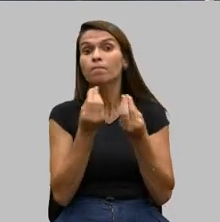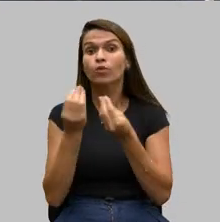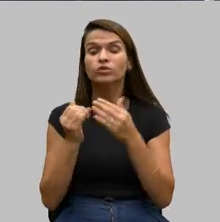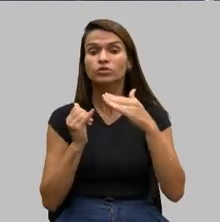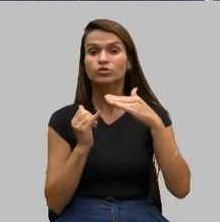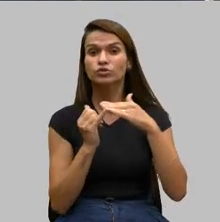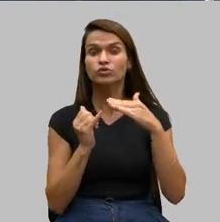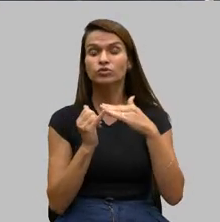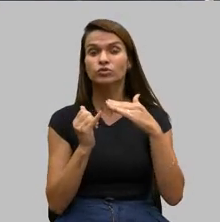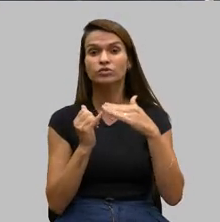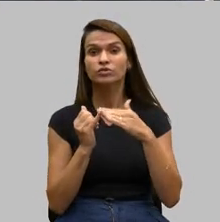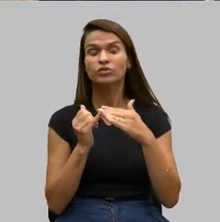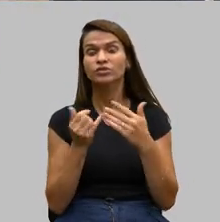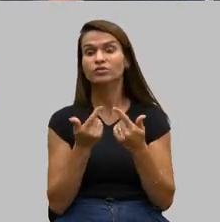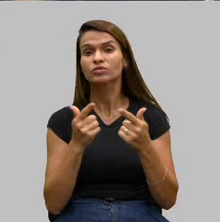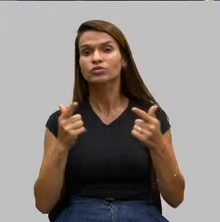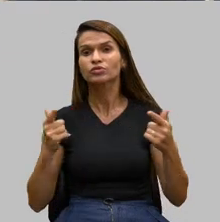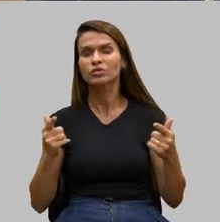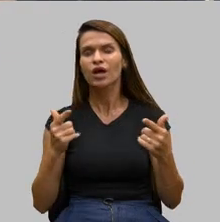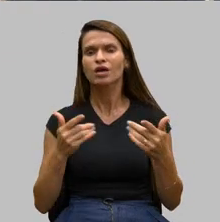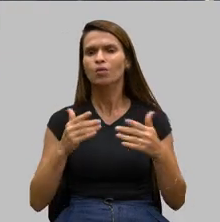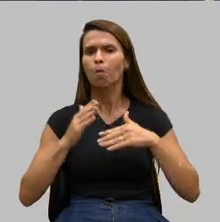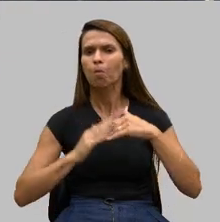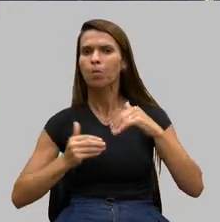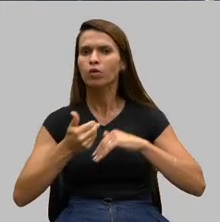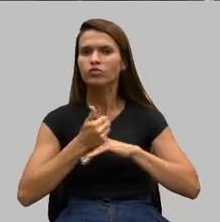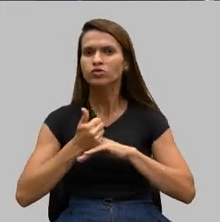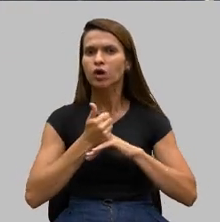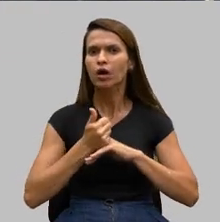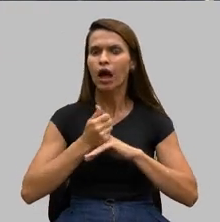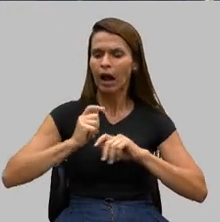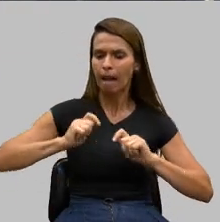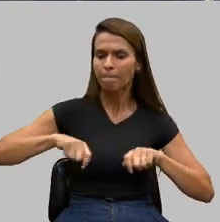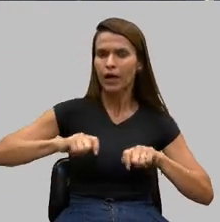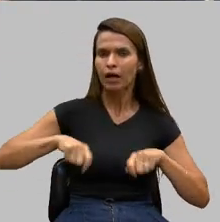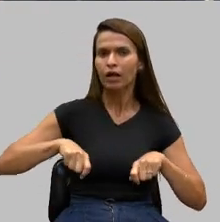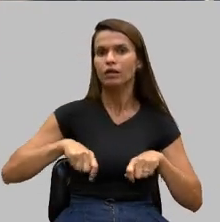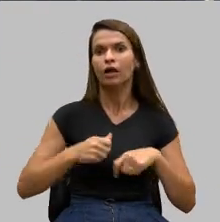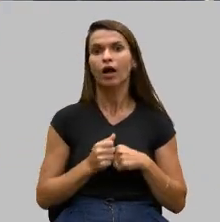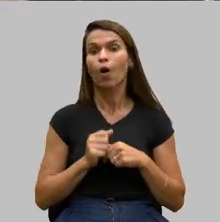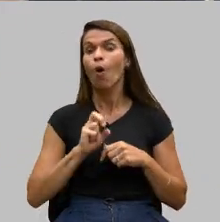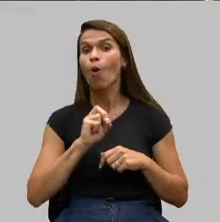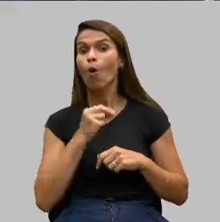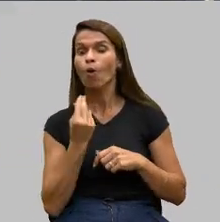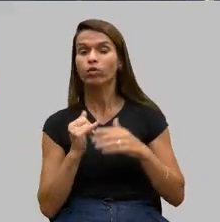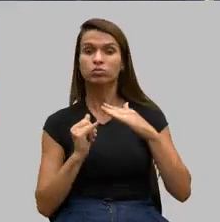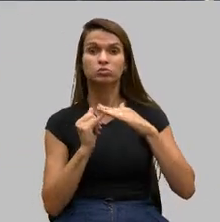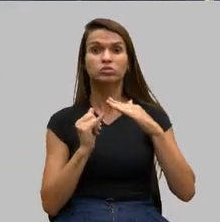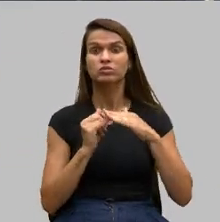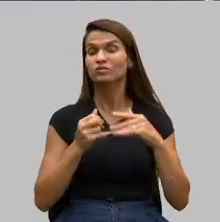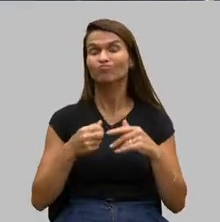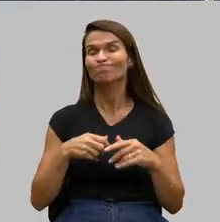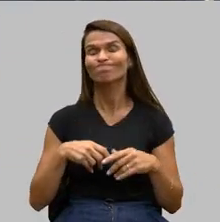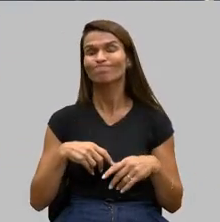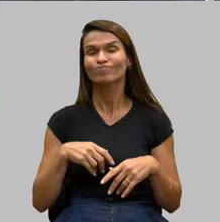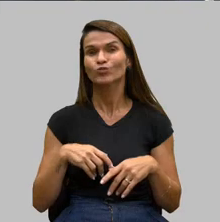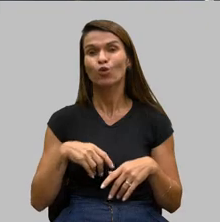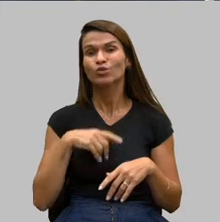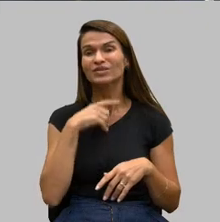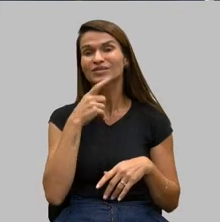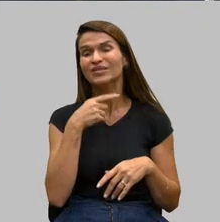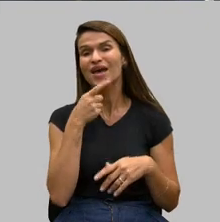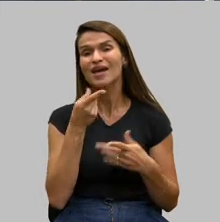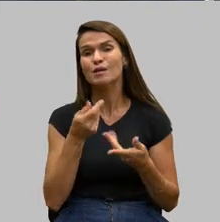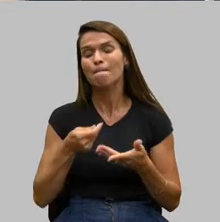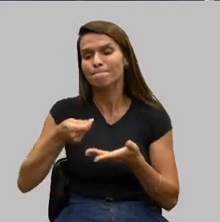eh não tem o profissional disponível ou a instituição não tem condição de pagar o profissional para manter a Sua documentação